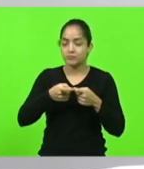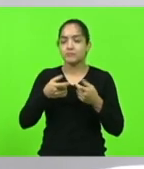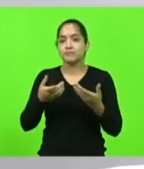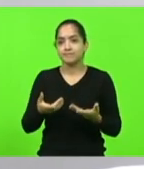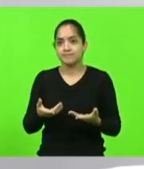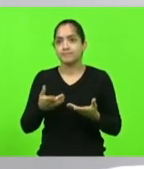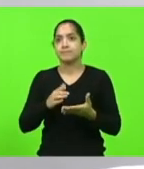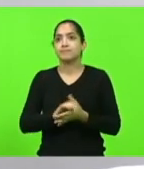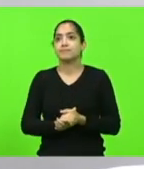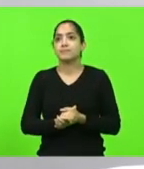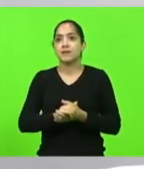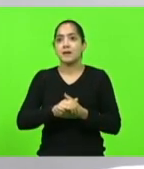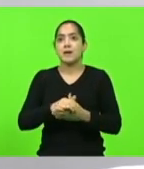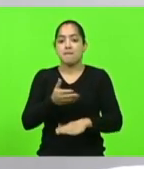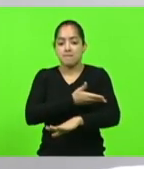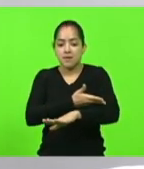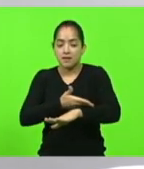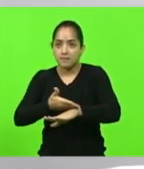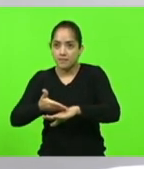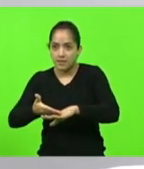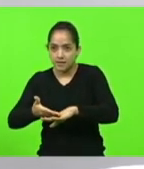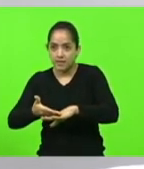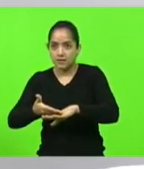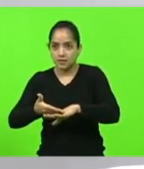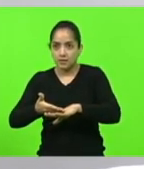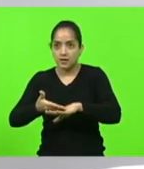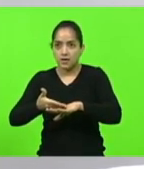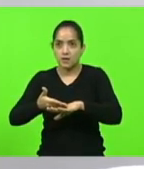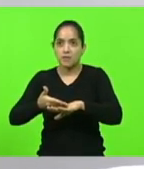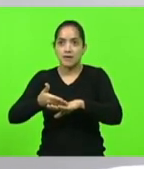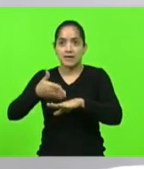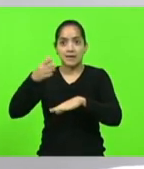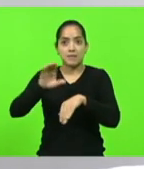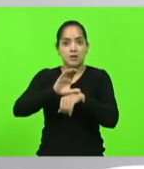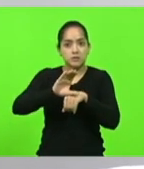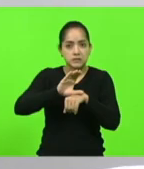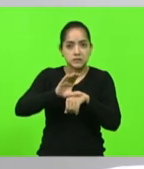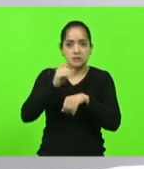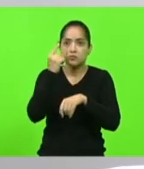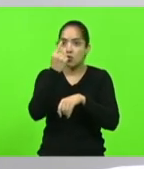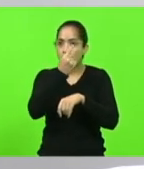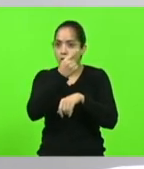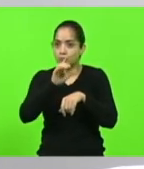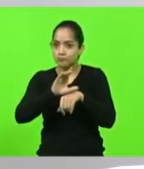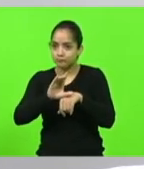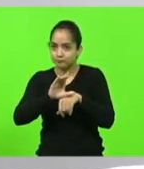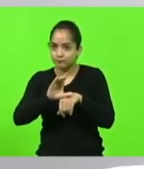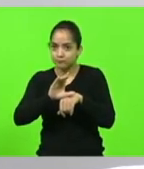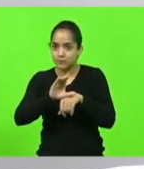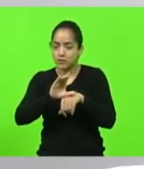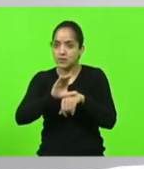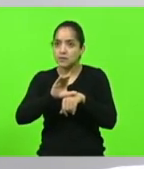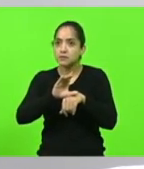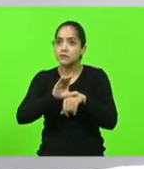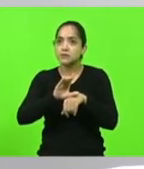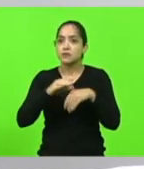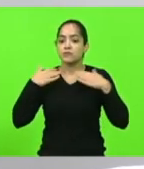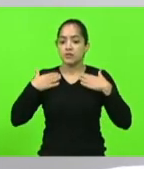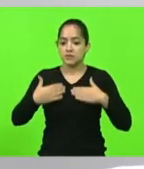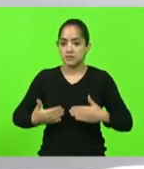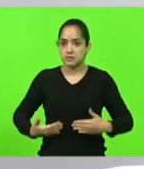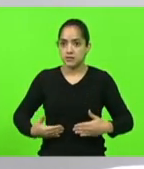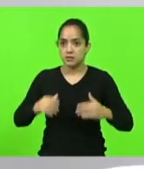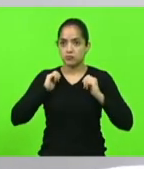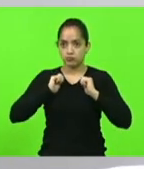tem a pele branca cabelos grisalhos olhos castanhos vestindo um terno azul